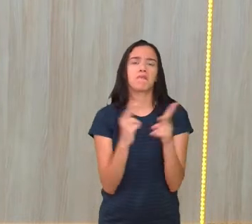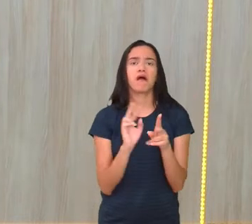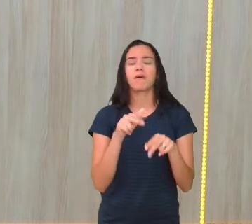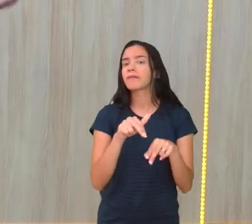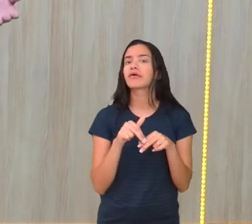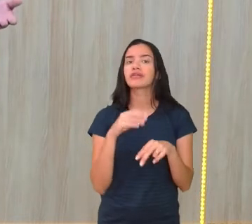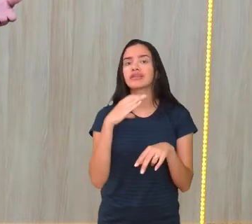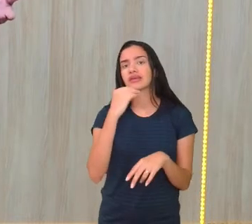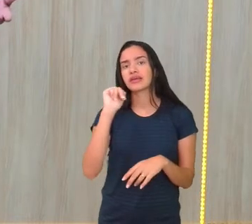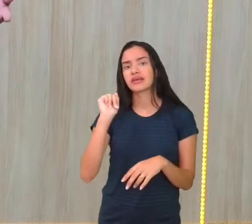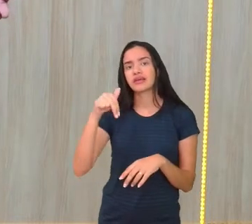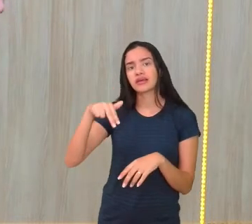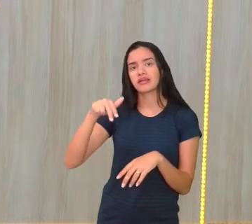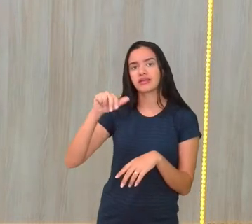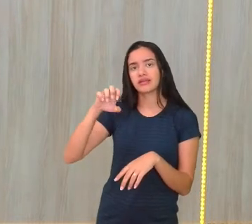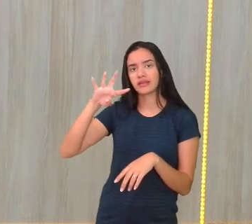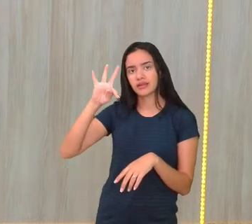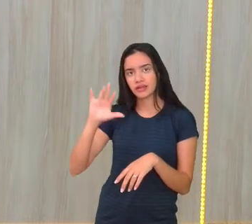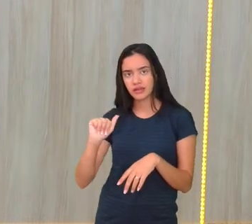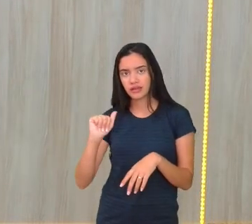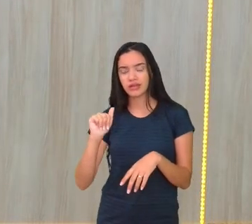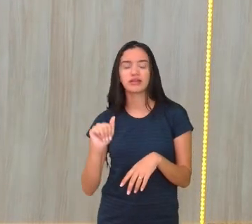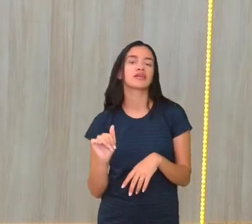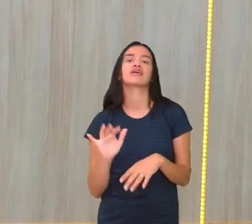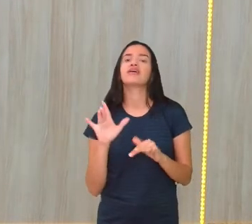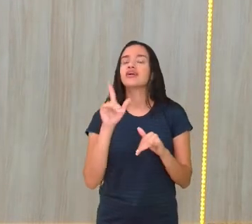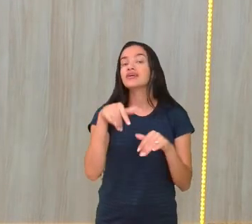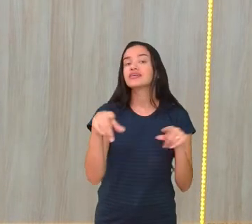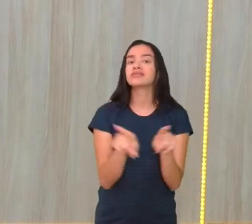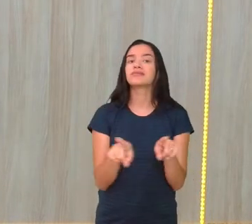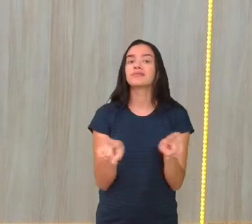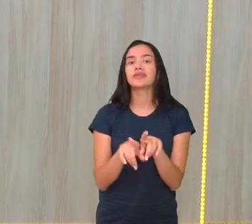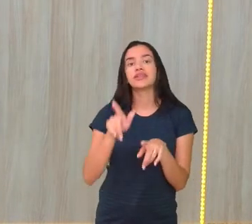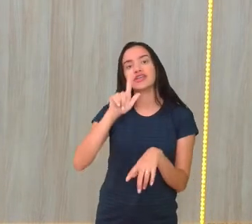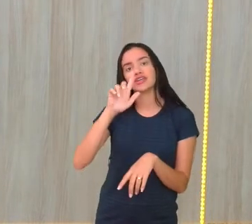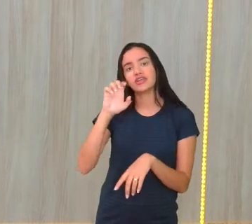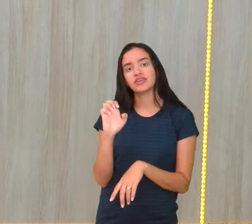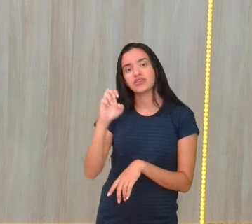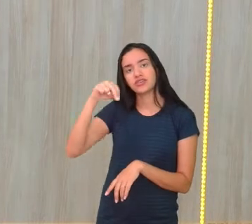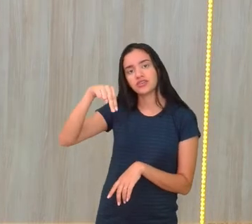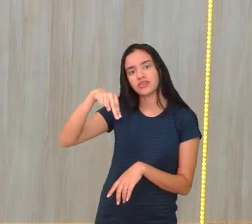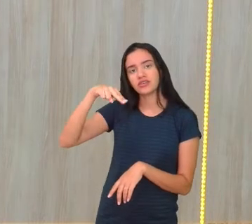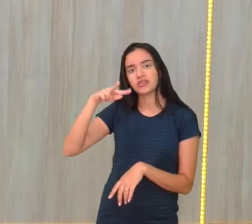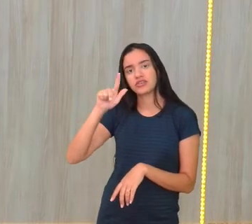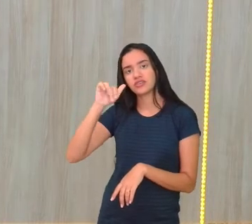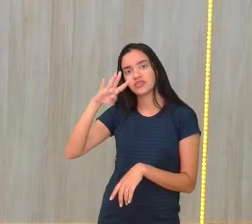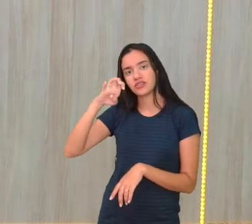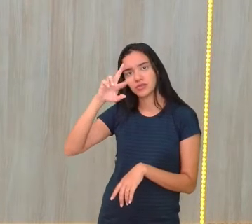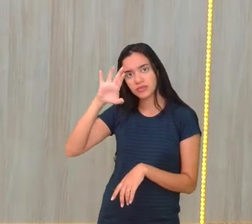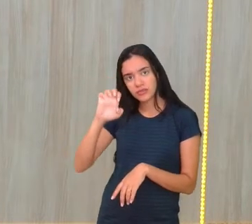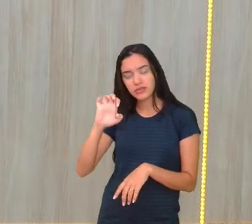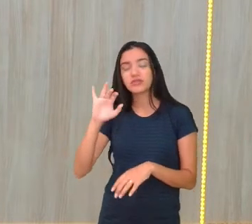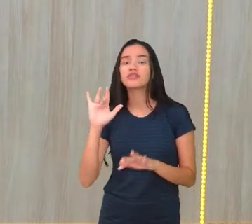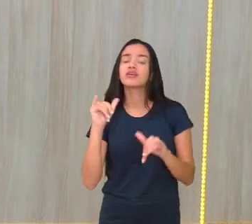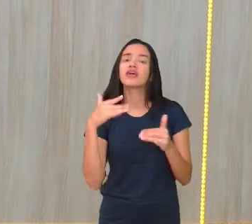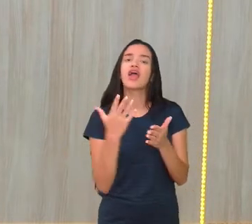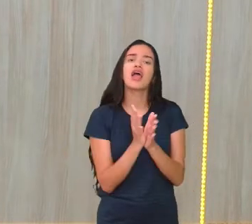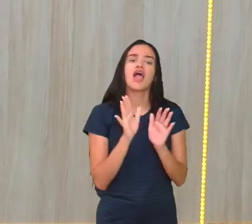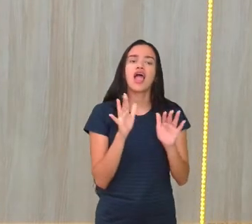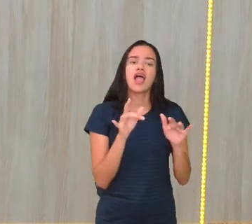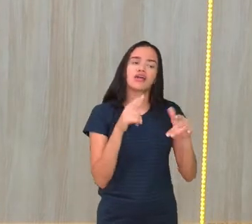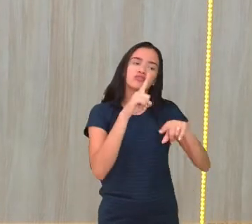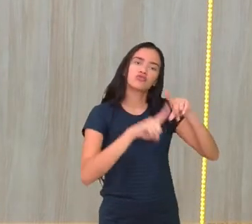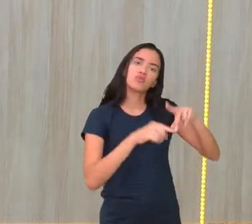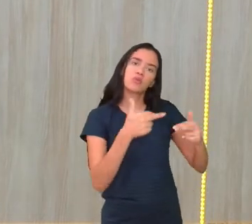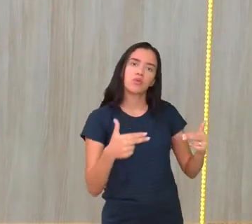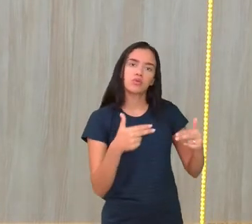conta de cravo da Índia, por conta de gengibre, certo? Então, nesse sentido, né, essas especiarias